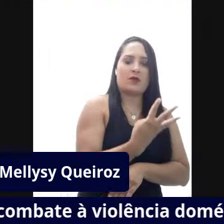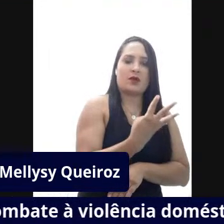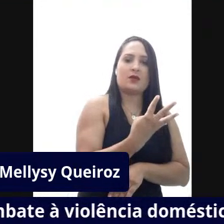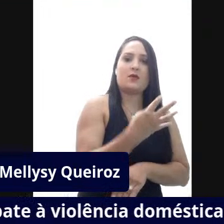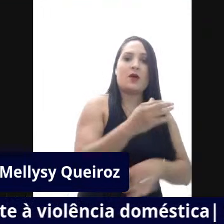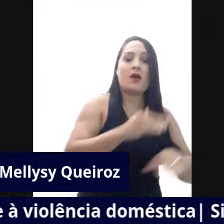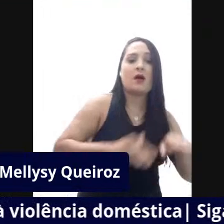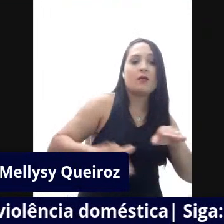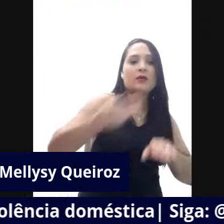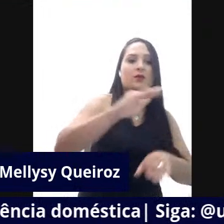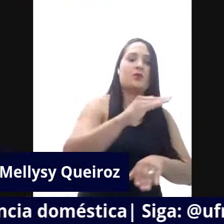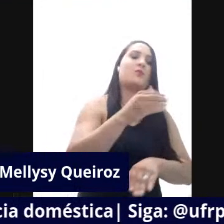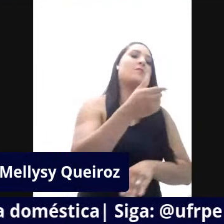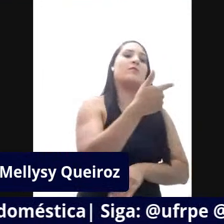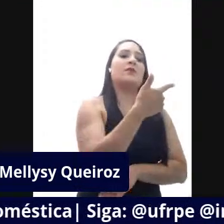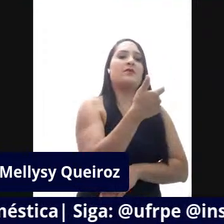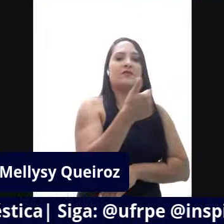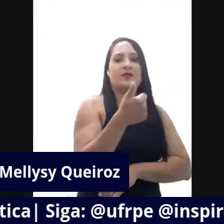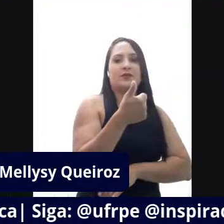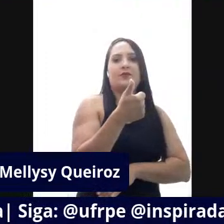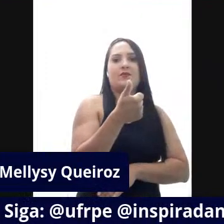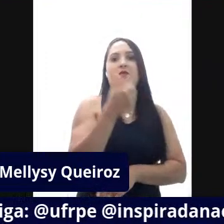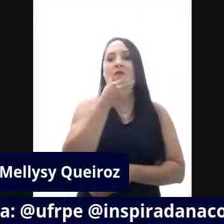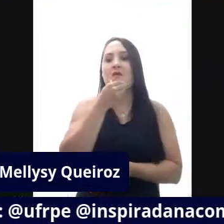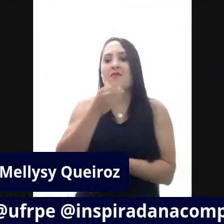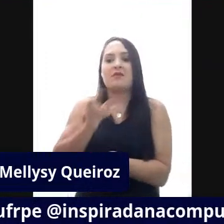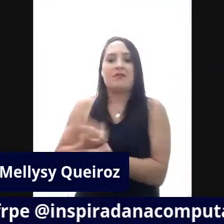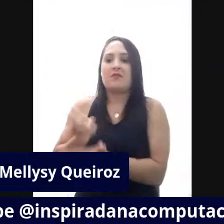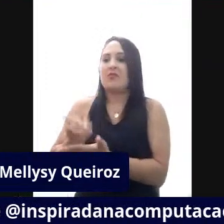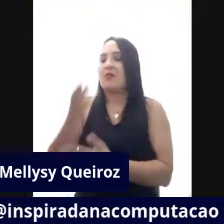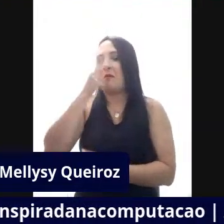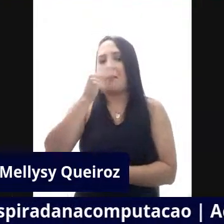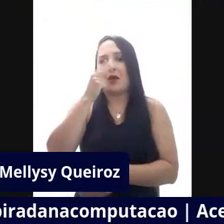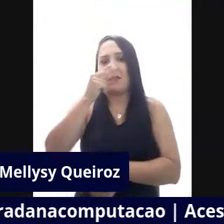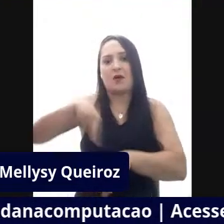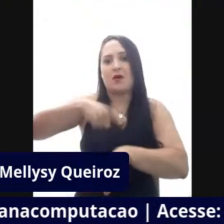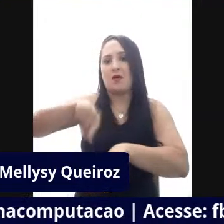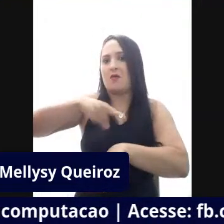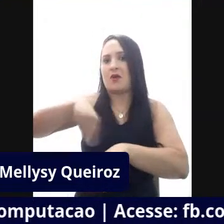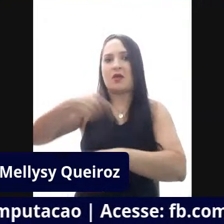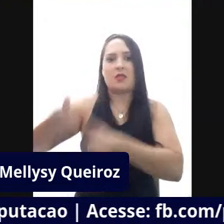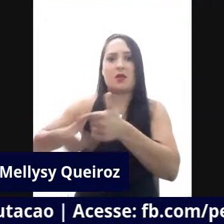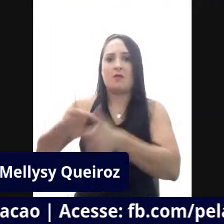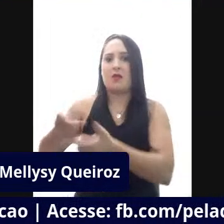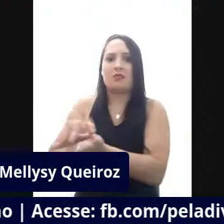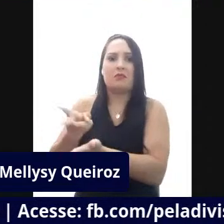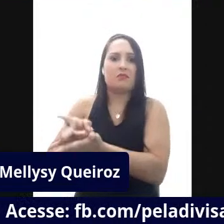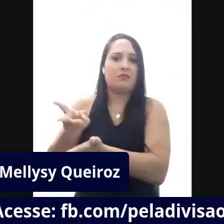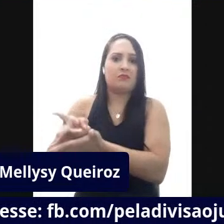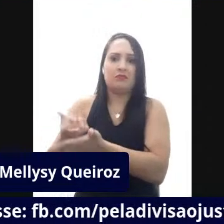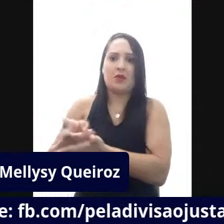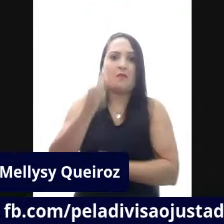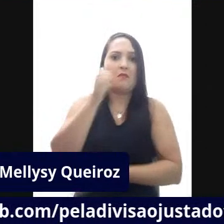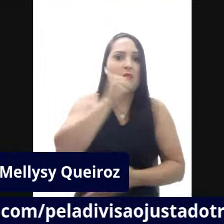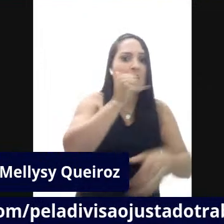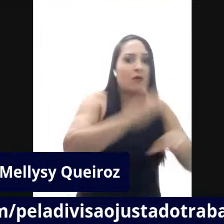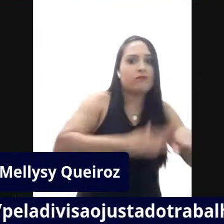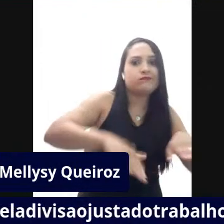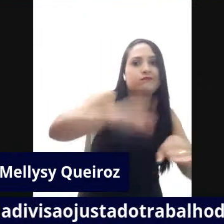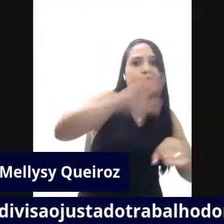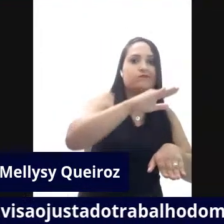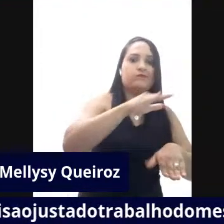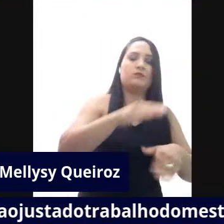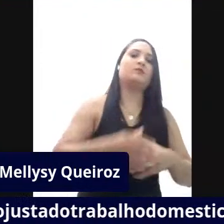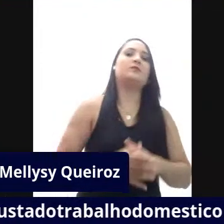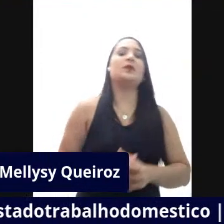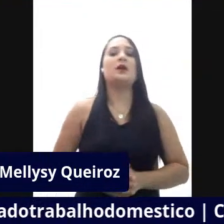percebe nesses dados e o quanto nesse período de pandemia isso se reforça, isso